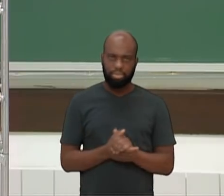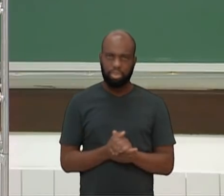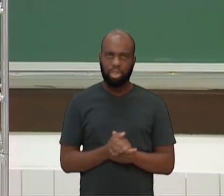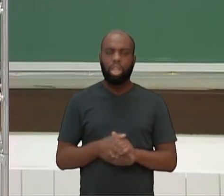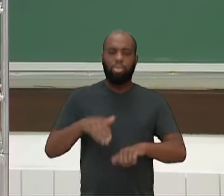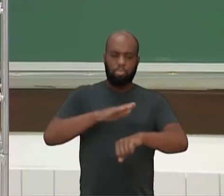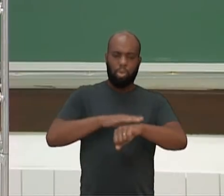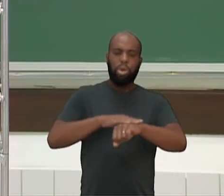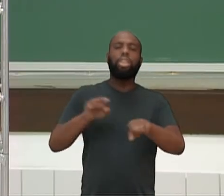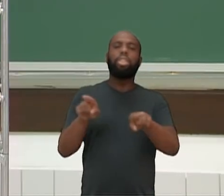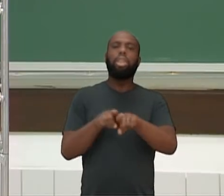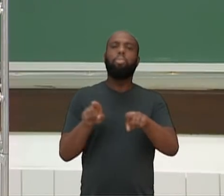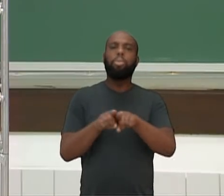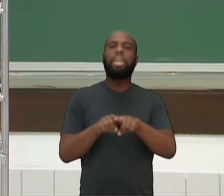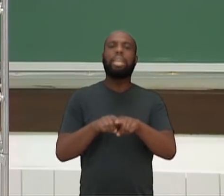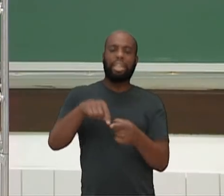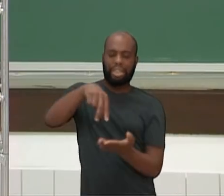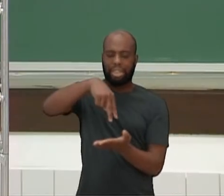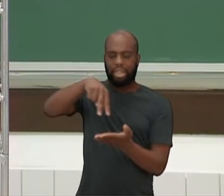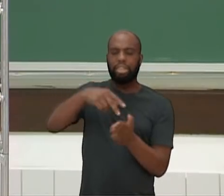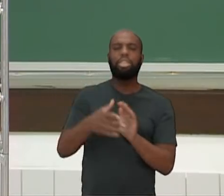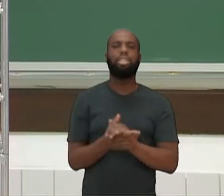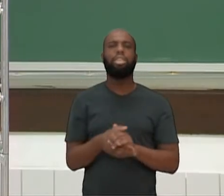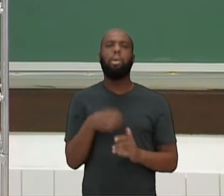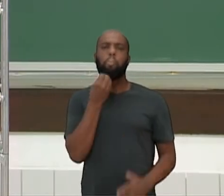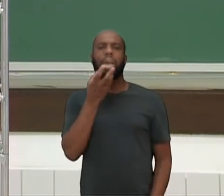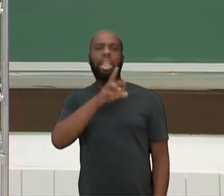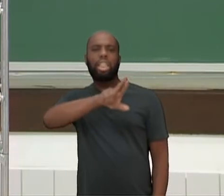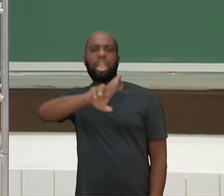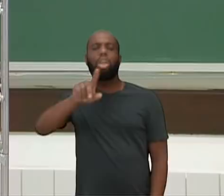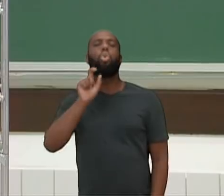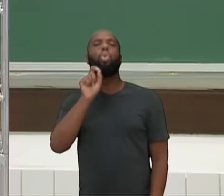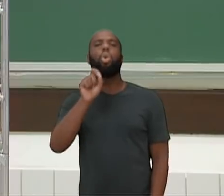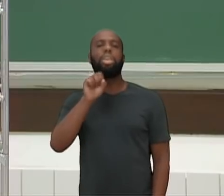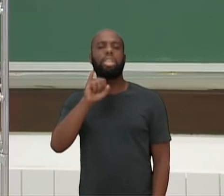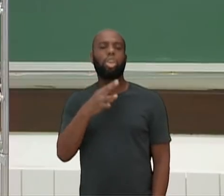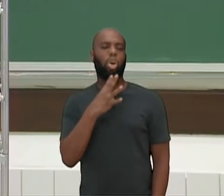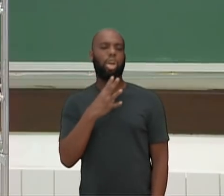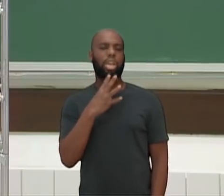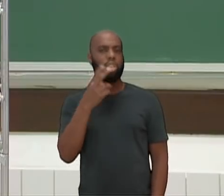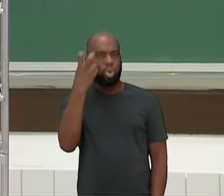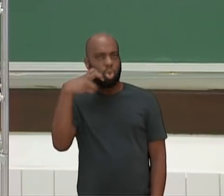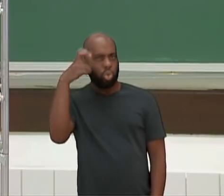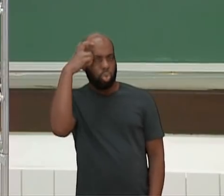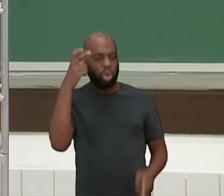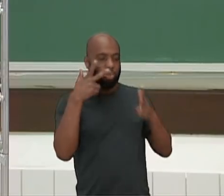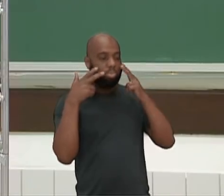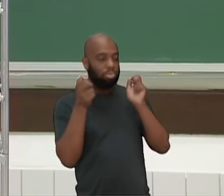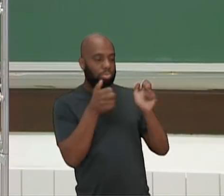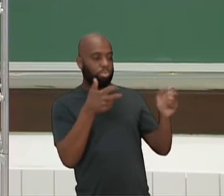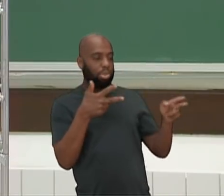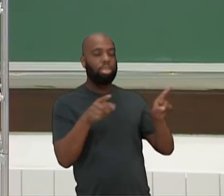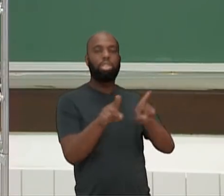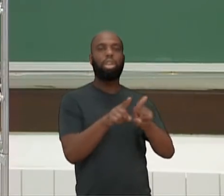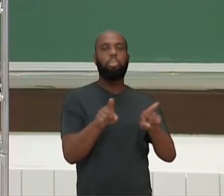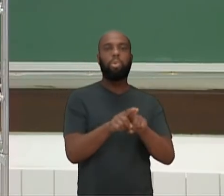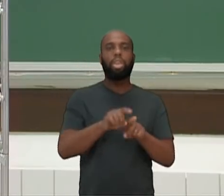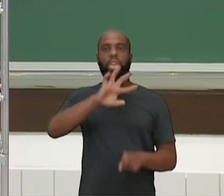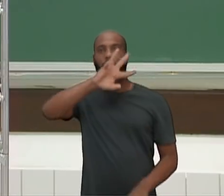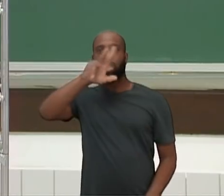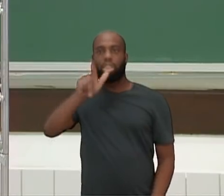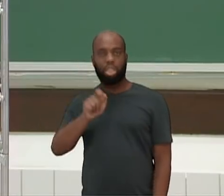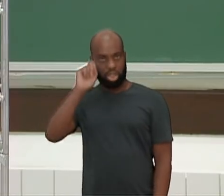da dança, que a gente viu no outro conteúdo? Por que o aluno é beneficiado quando conhece a cultura indígena ou a cultura afro-brasileira?